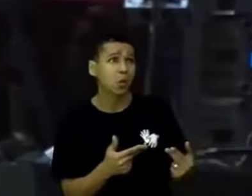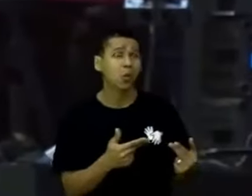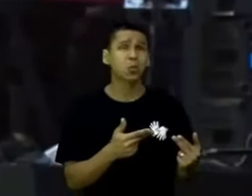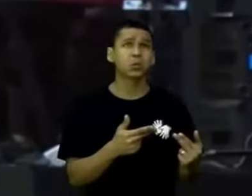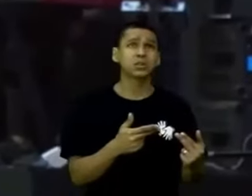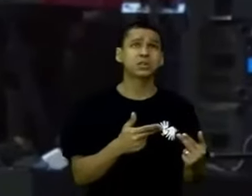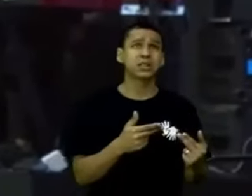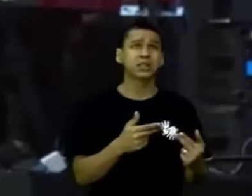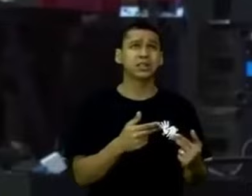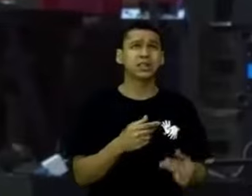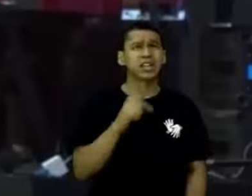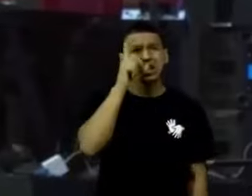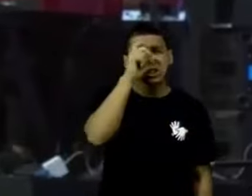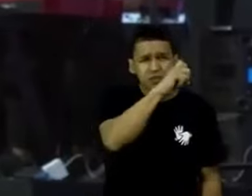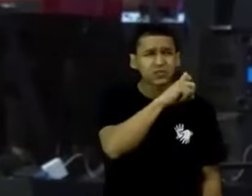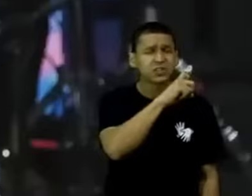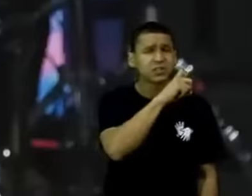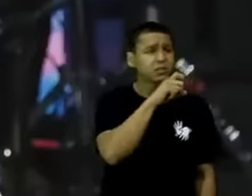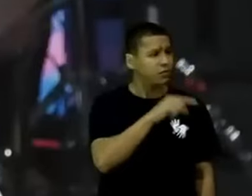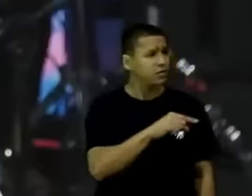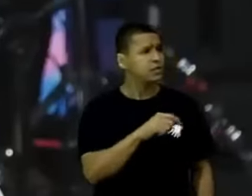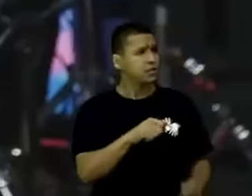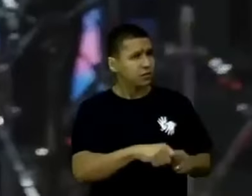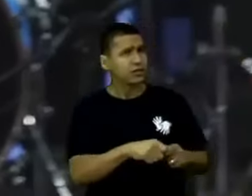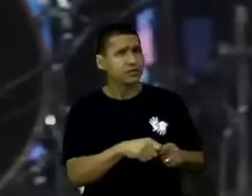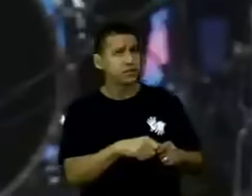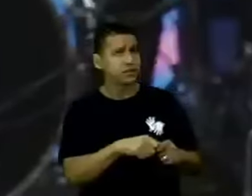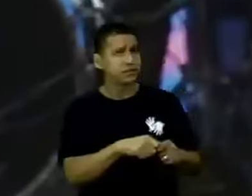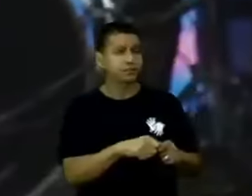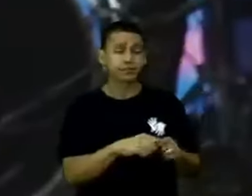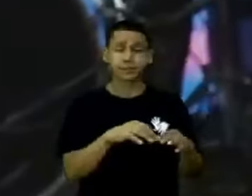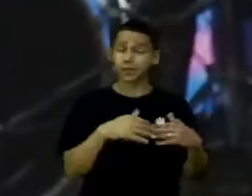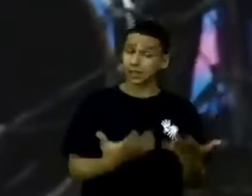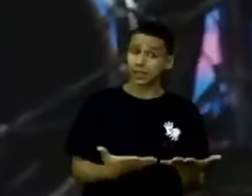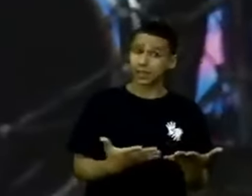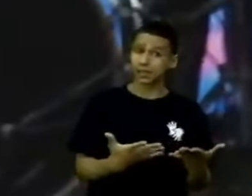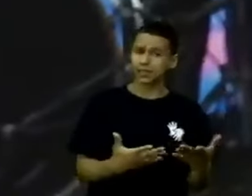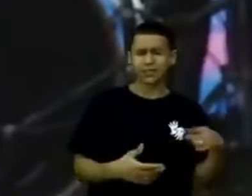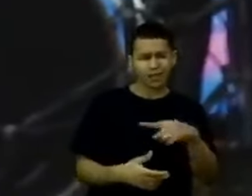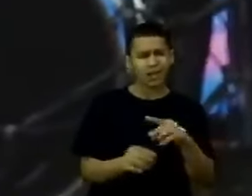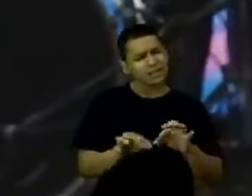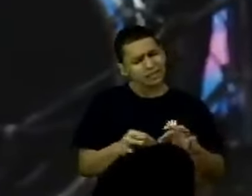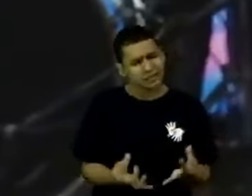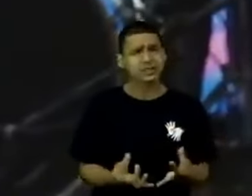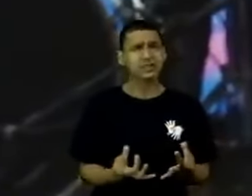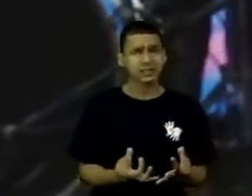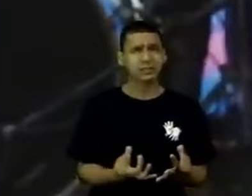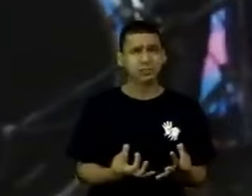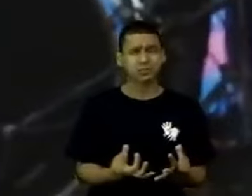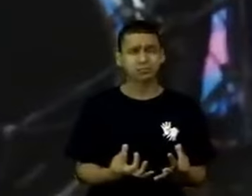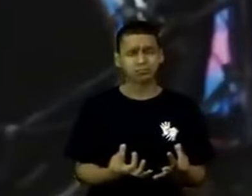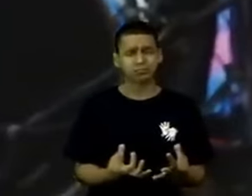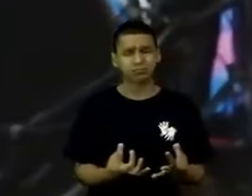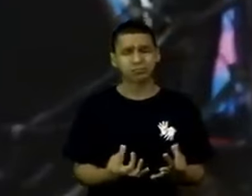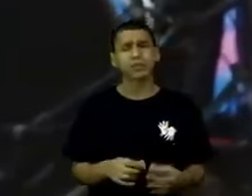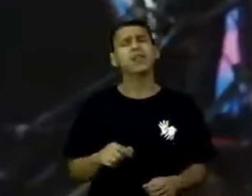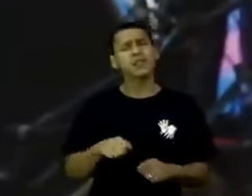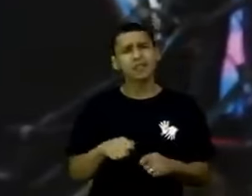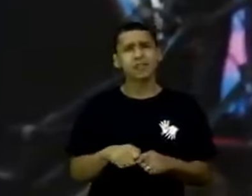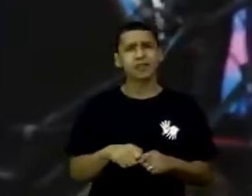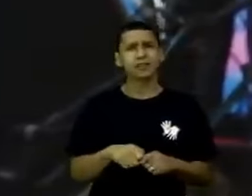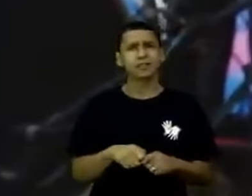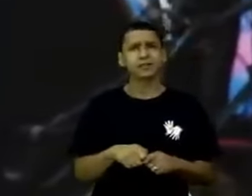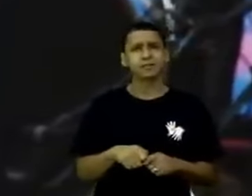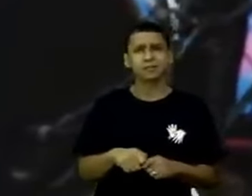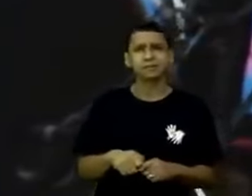Então é uma coisa tão pequena, faz. Alguém está do teu lado com cara de profeta e fala para ele, eu vou ser teu amigo aqui hoje. Não, fala, eu